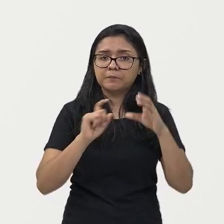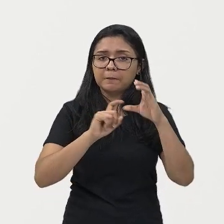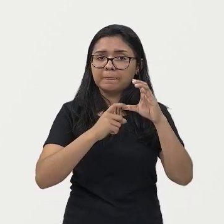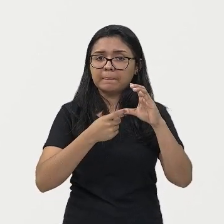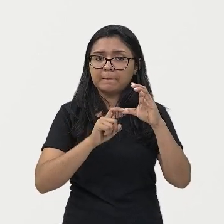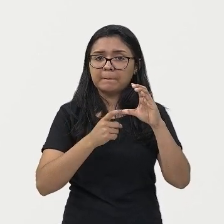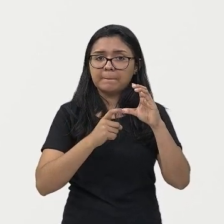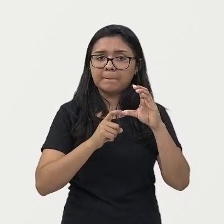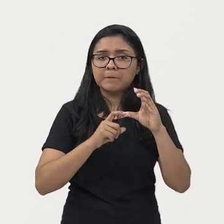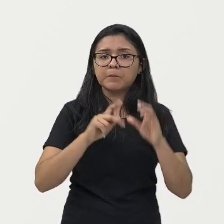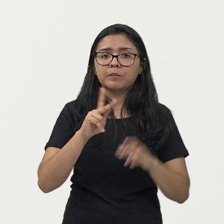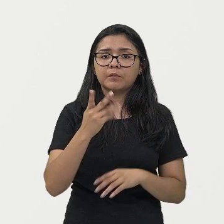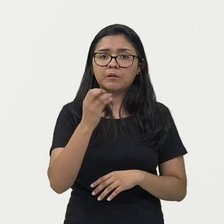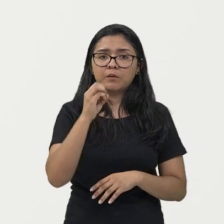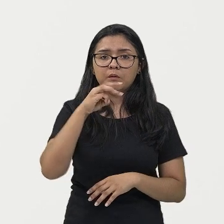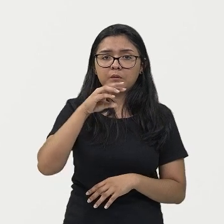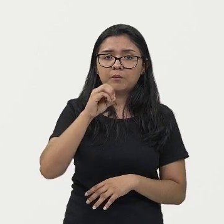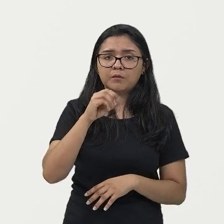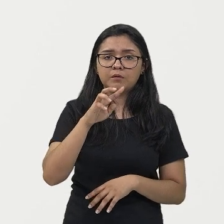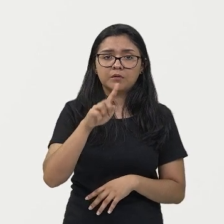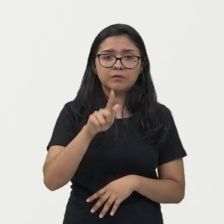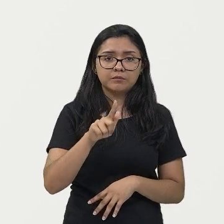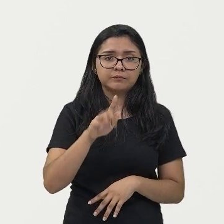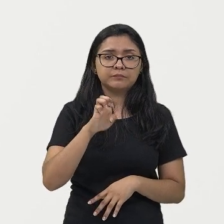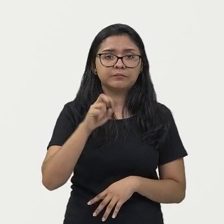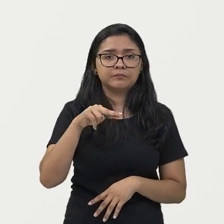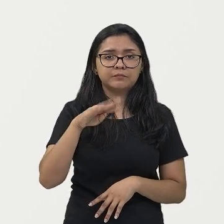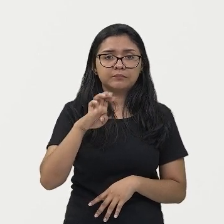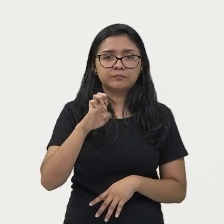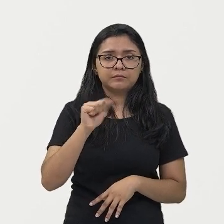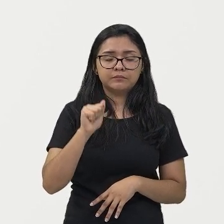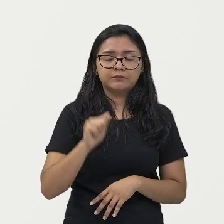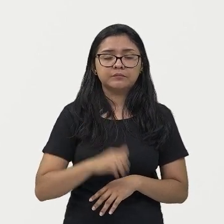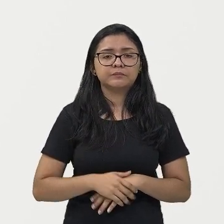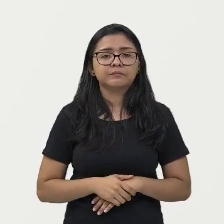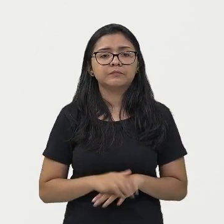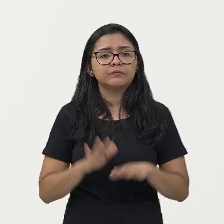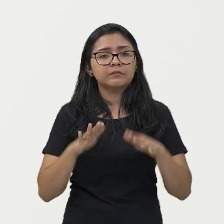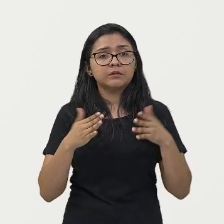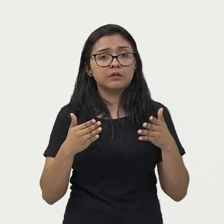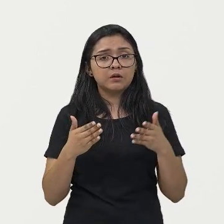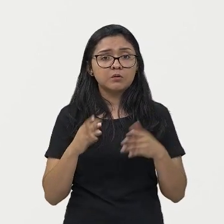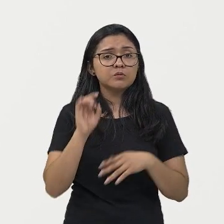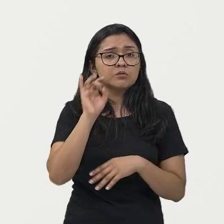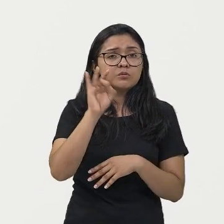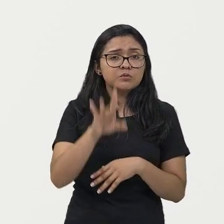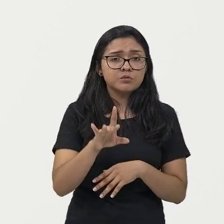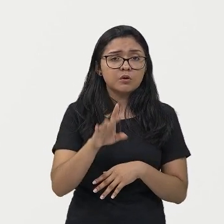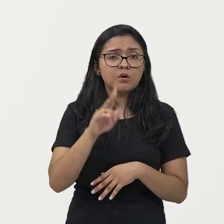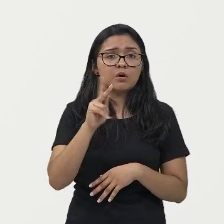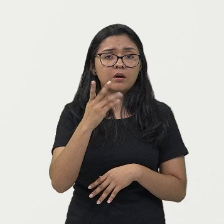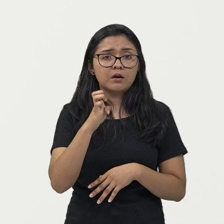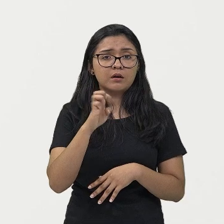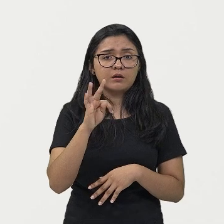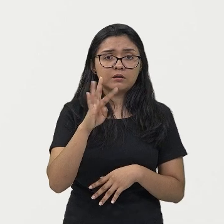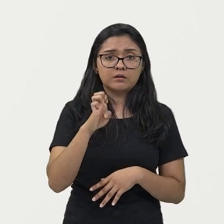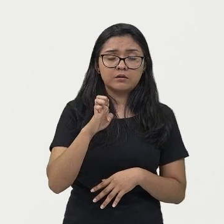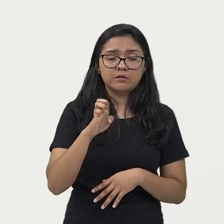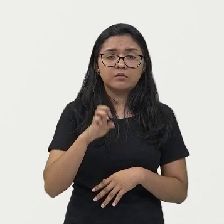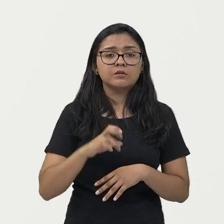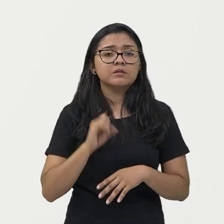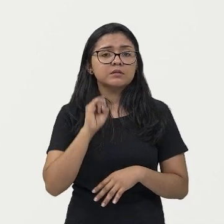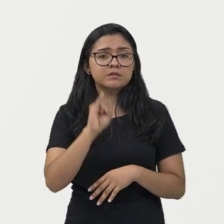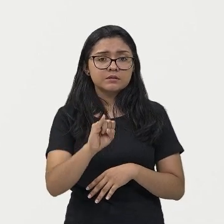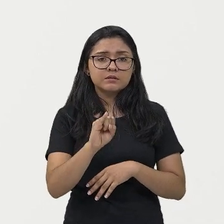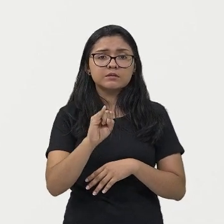cadeia homogênea. Então, ela só vai ser heterogênea quando o heteroátomo